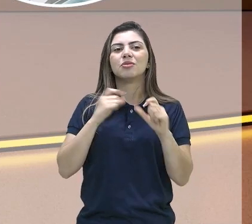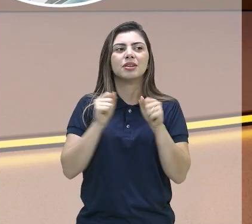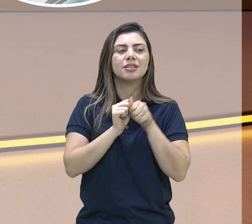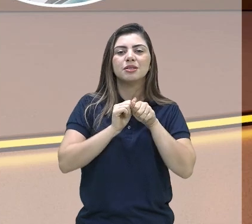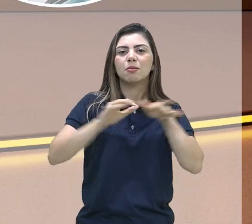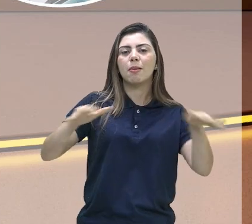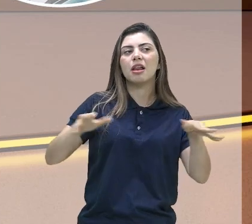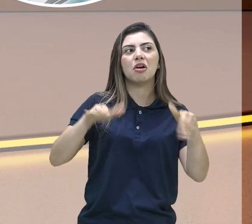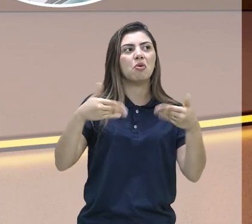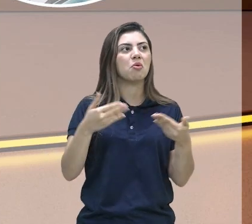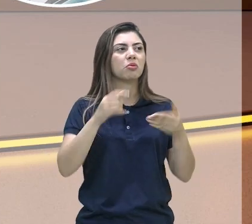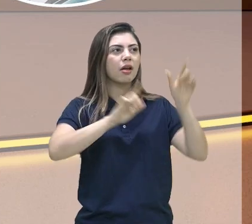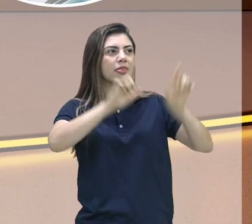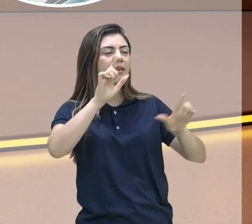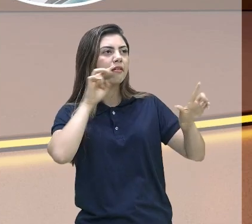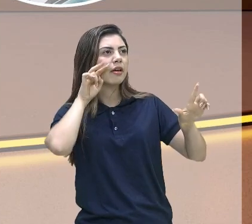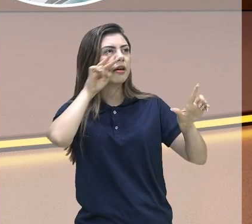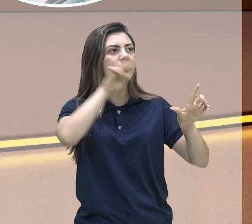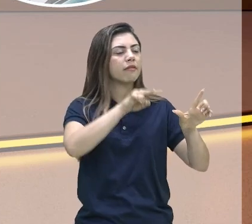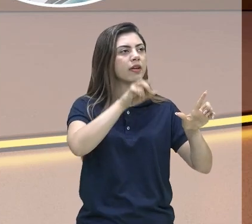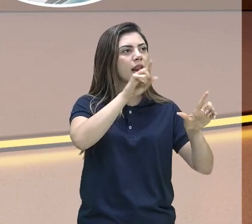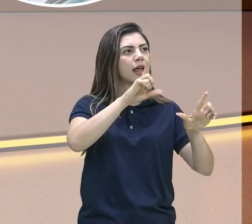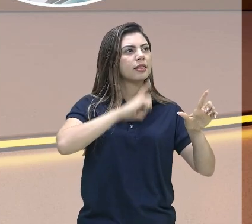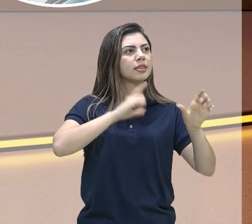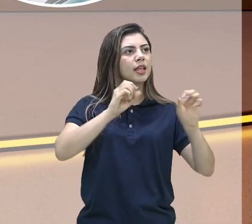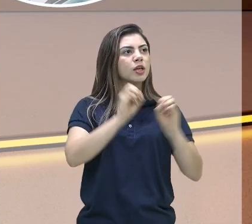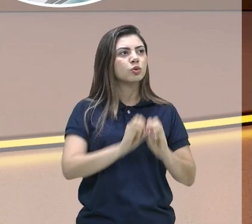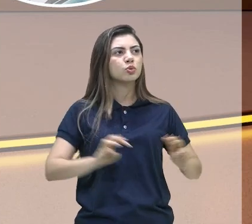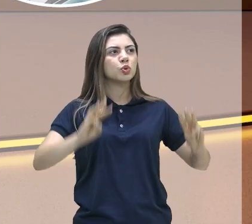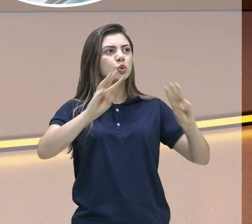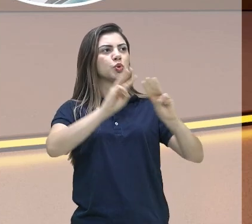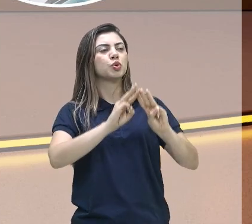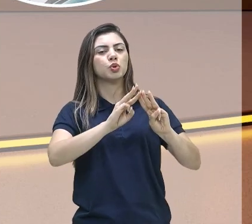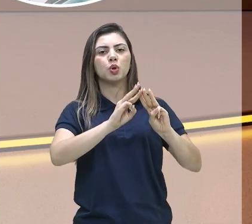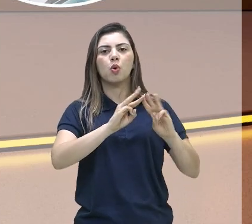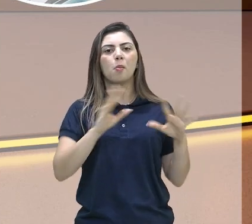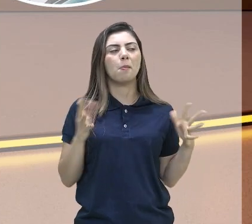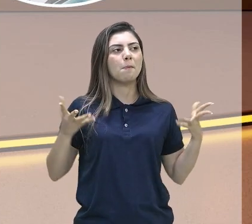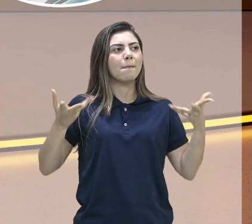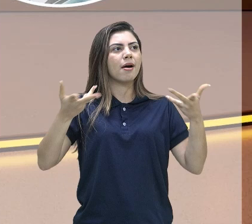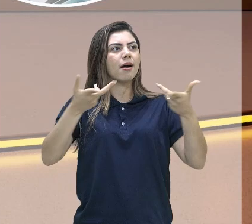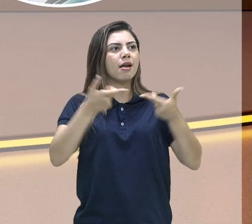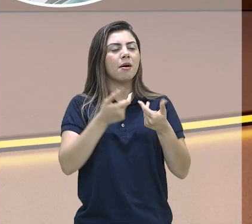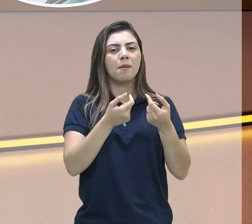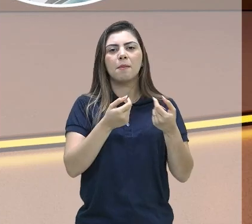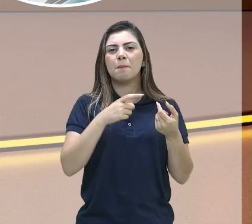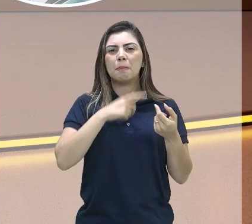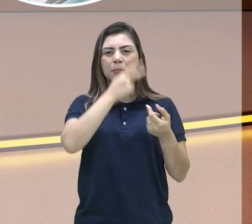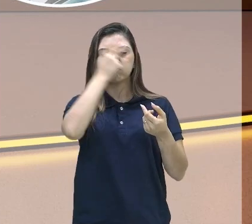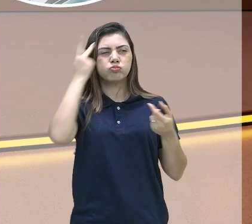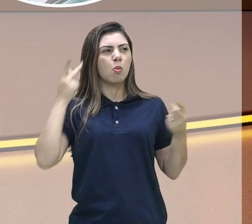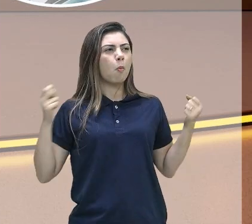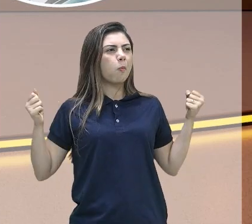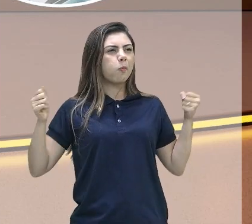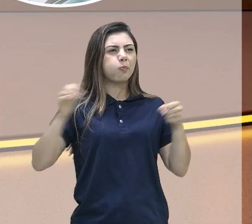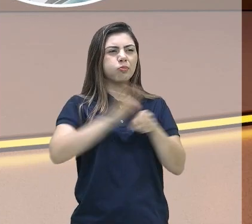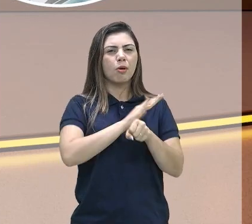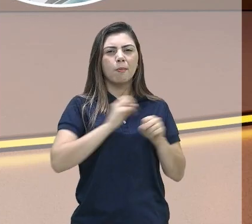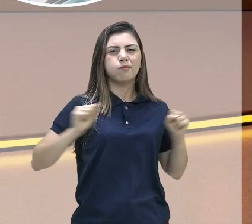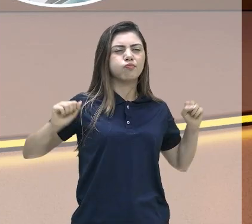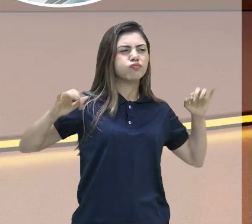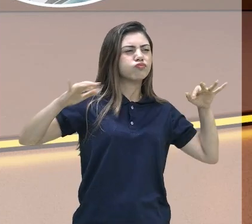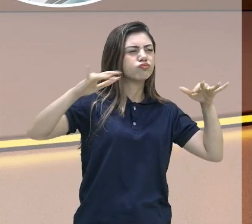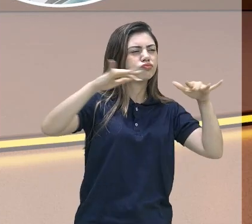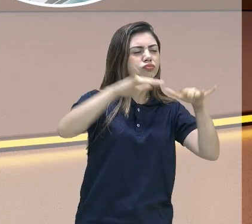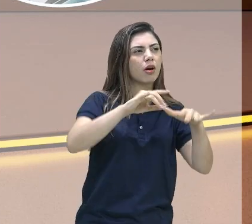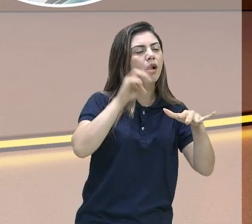na televisão um show gigante, um cenário maravilhoso, uma multidão foi lá ver,